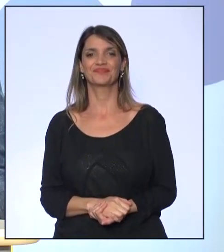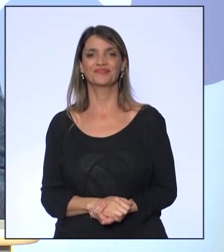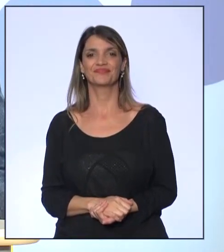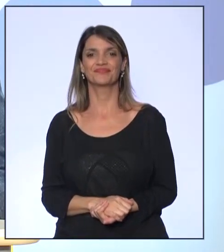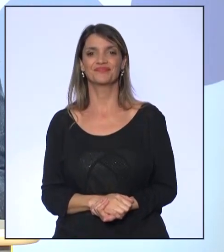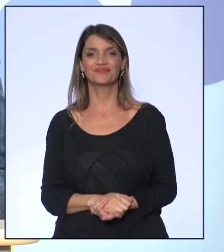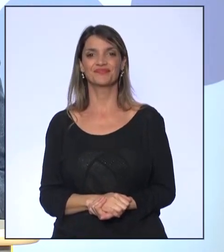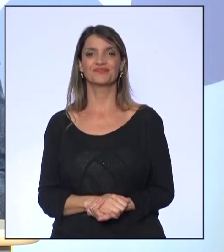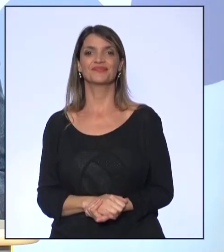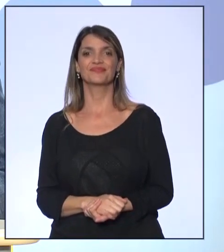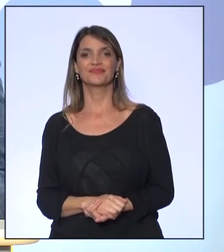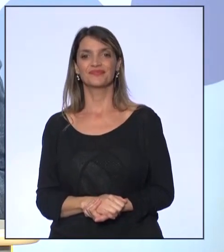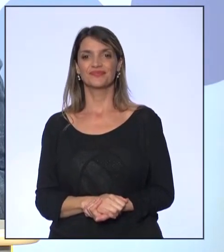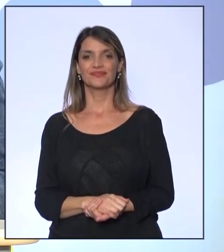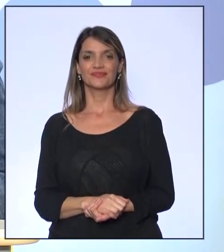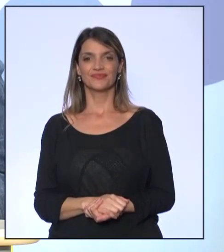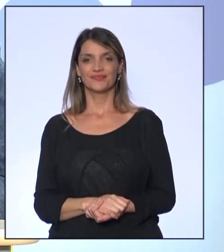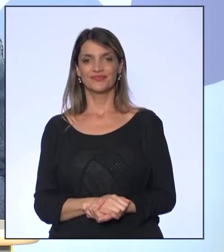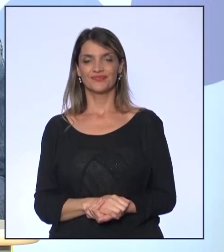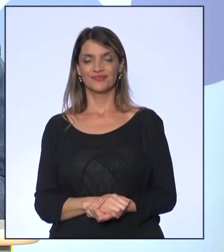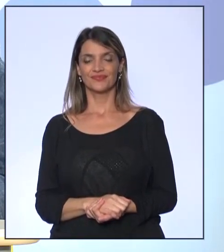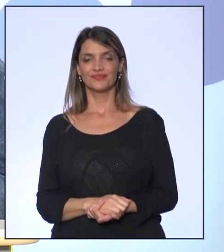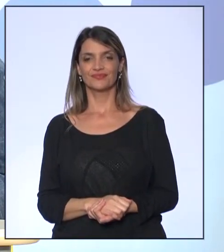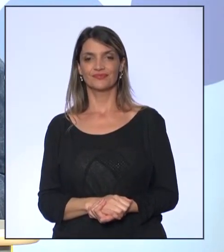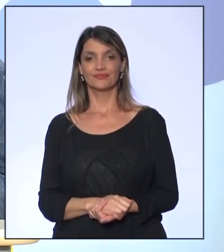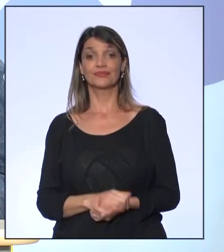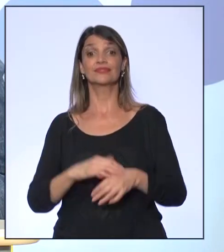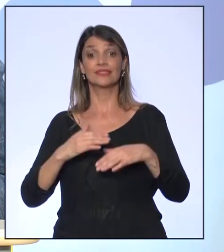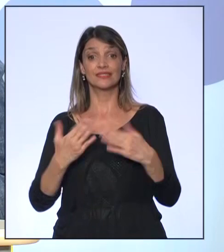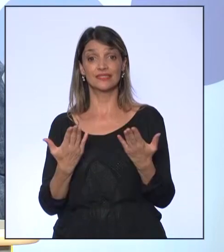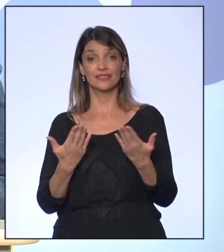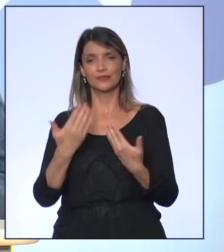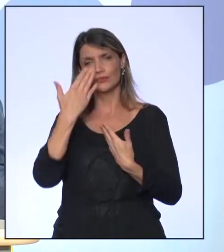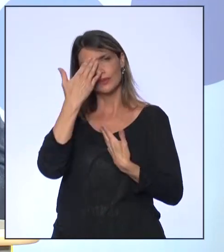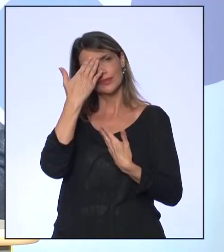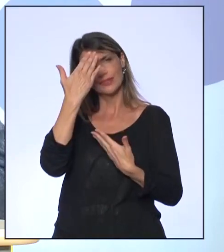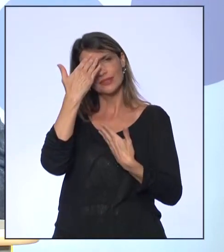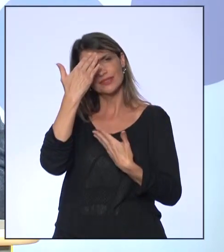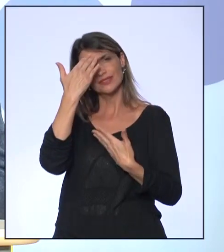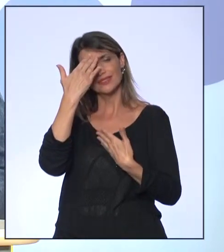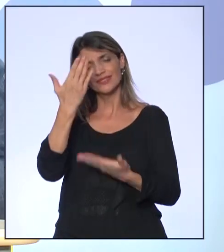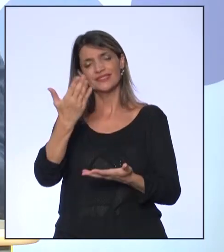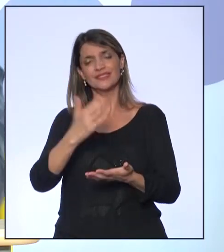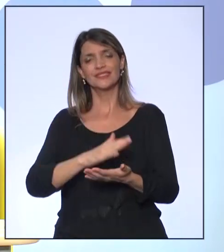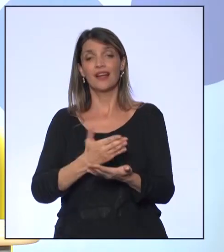Então, né, fazendo aqui, né, os nossos últimos agradecimentos, tá?